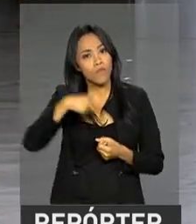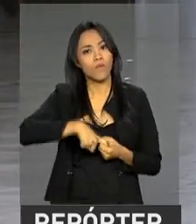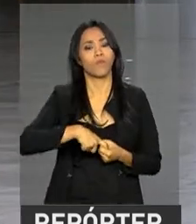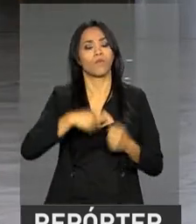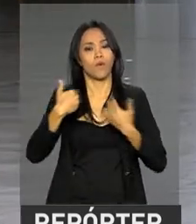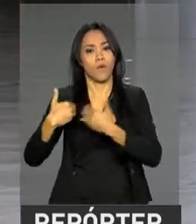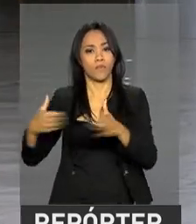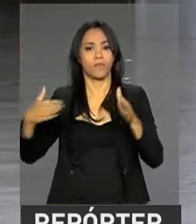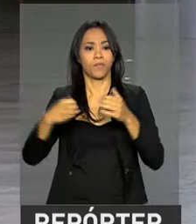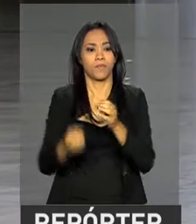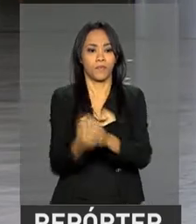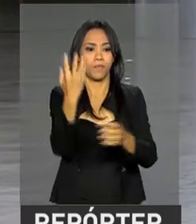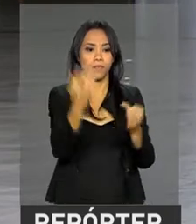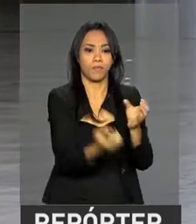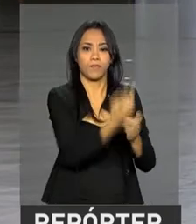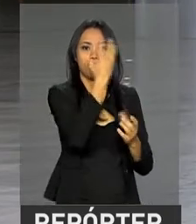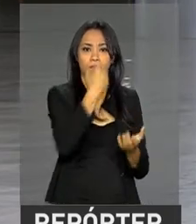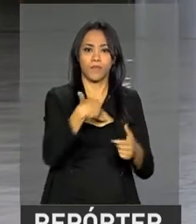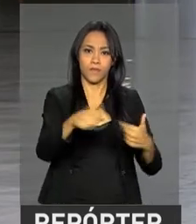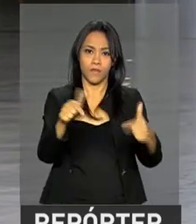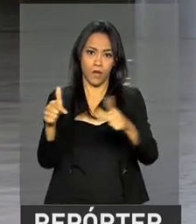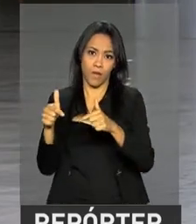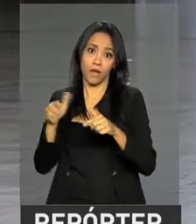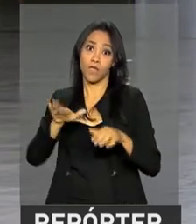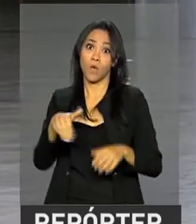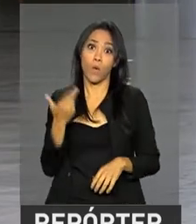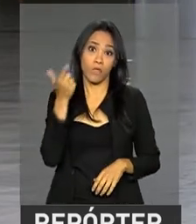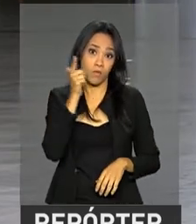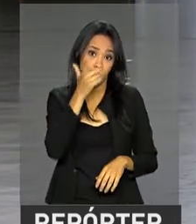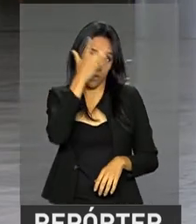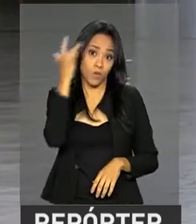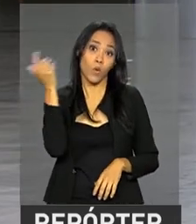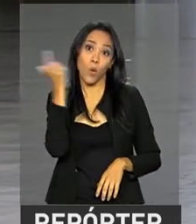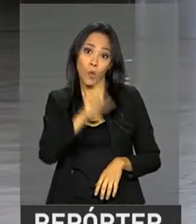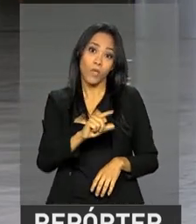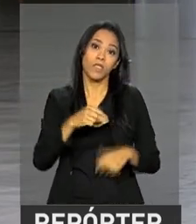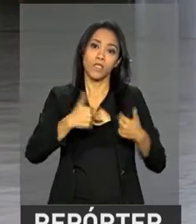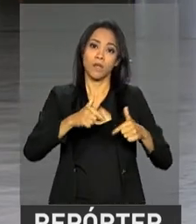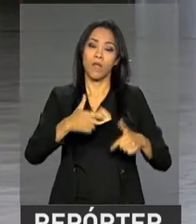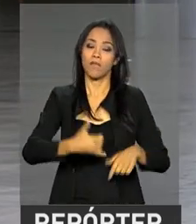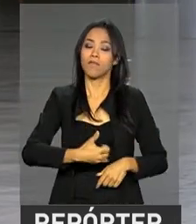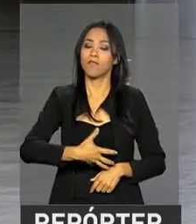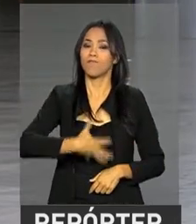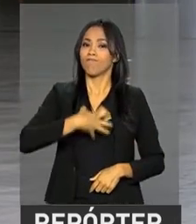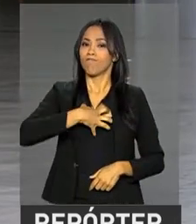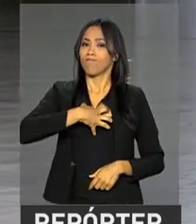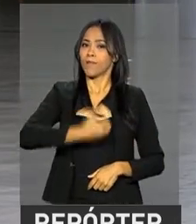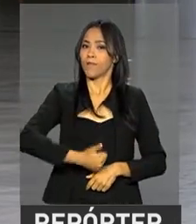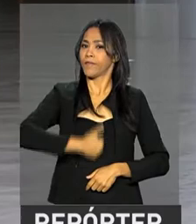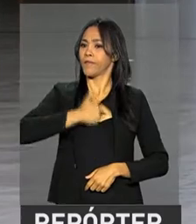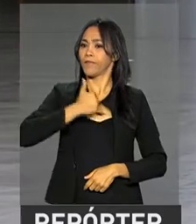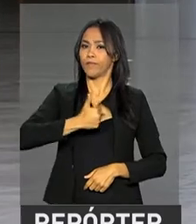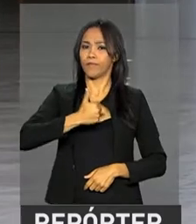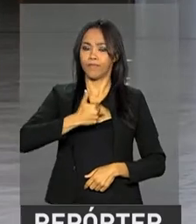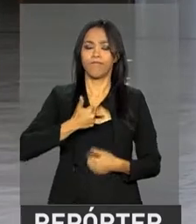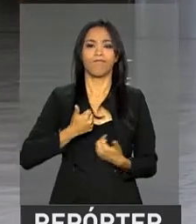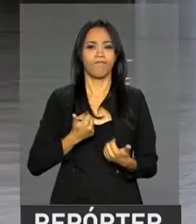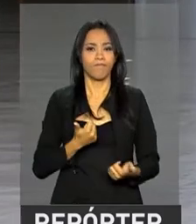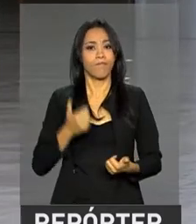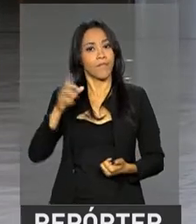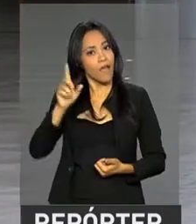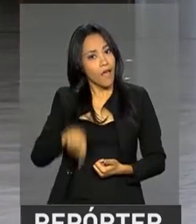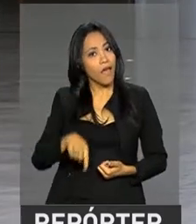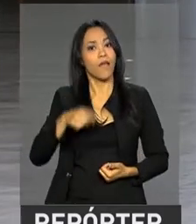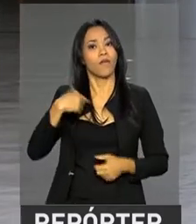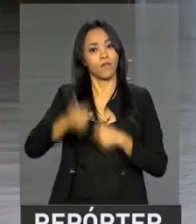gerar empregos. E aí ele afirma que quando alguém conquista o emprego vem junto à autoestima e à dignidade. E segundo o presidente,